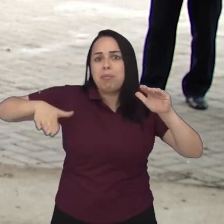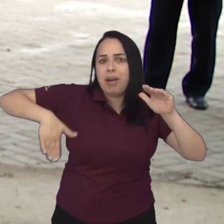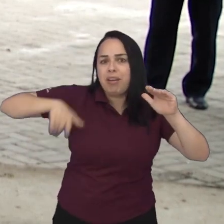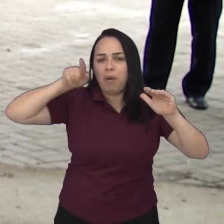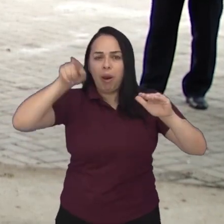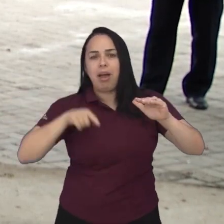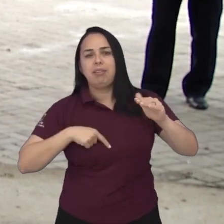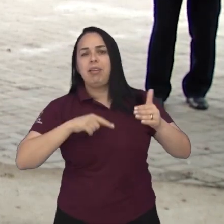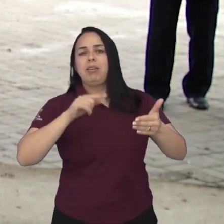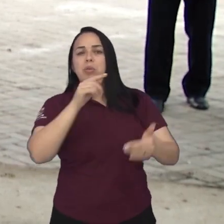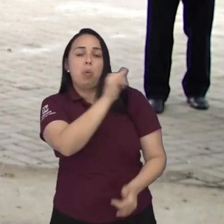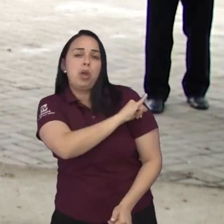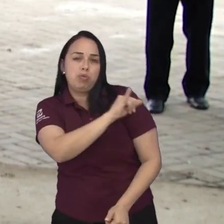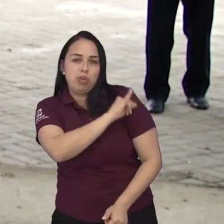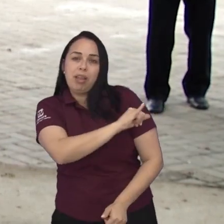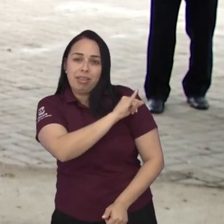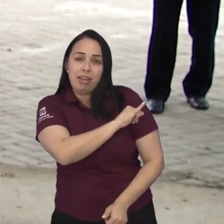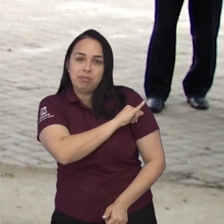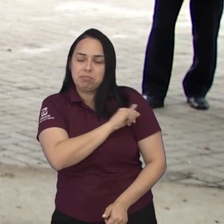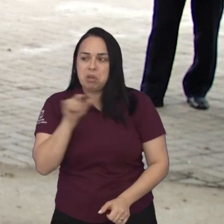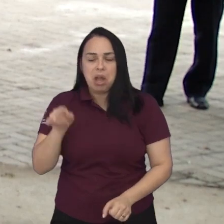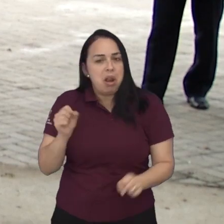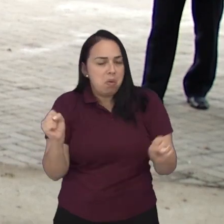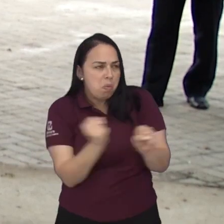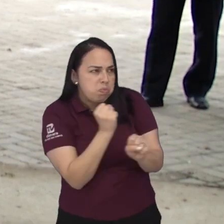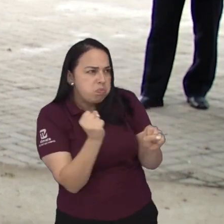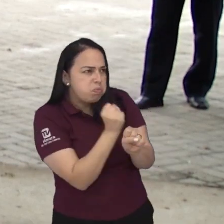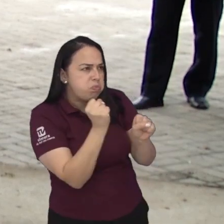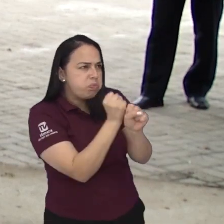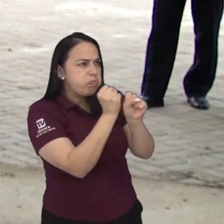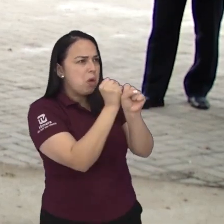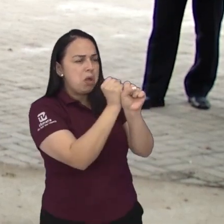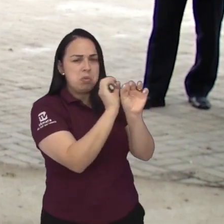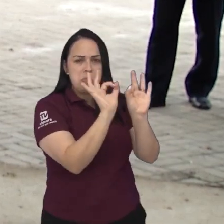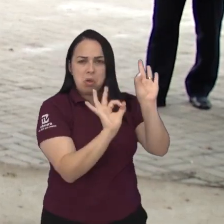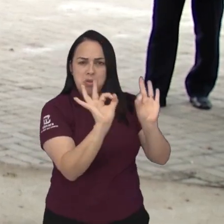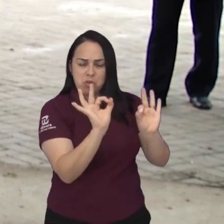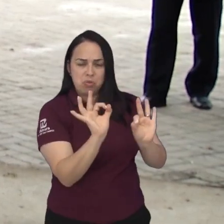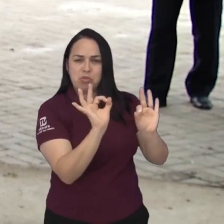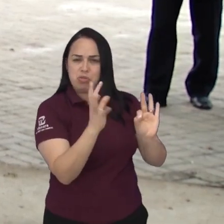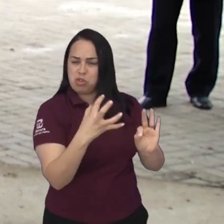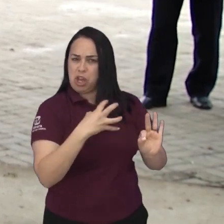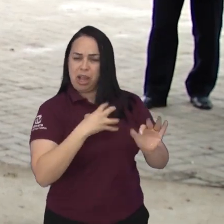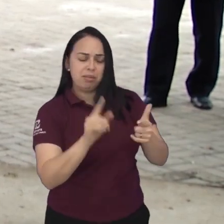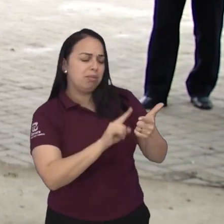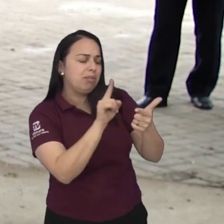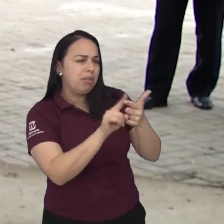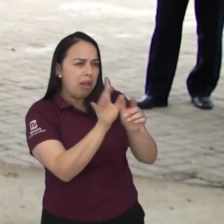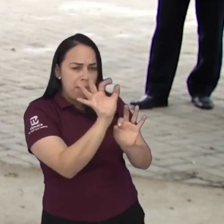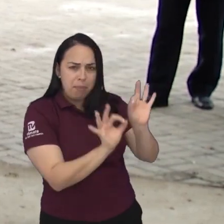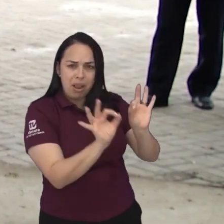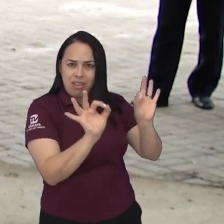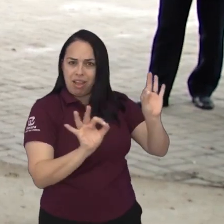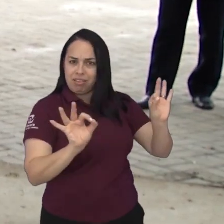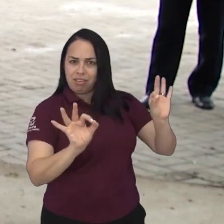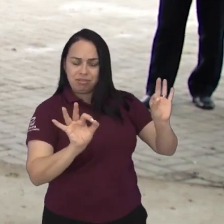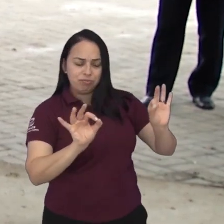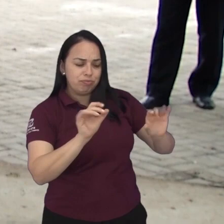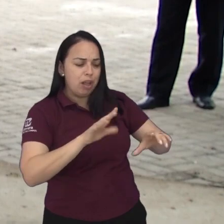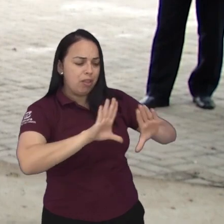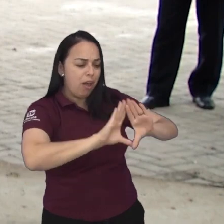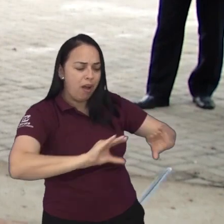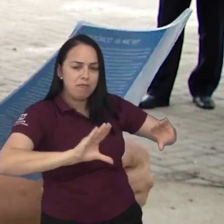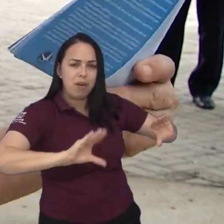Petrópolis, entendeu? Então, ele constrói a casa que ele gostava de ficar, do jeito dele, os móveis projetados por ele, a